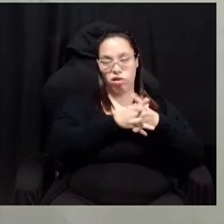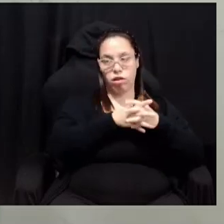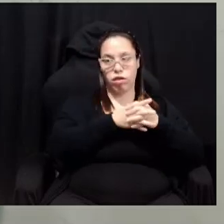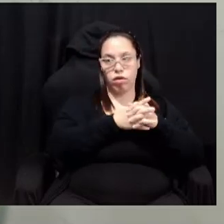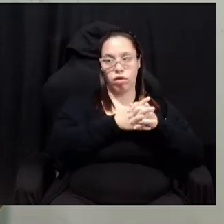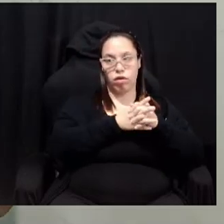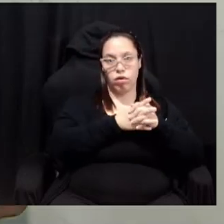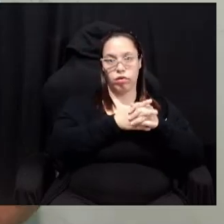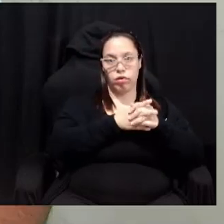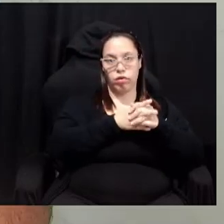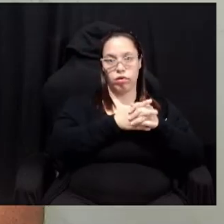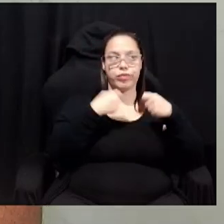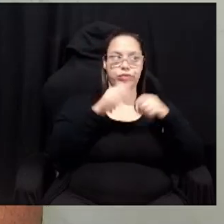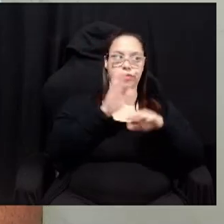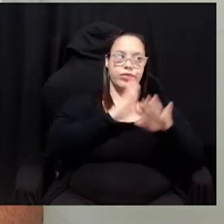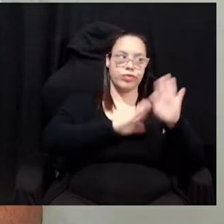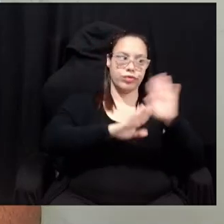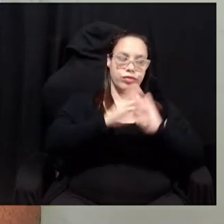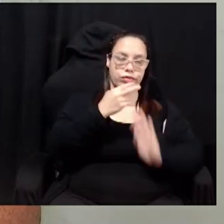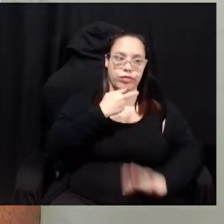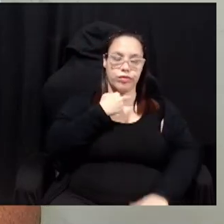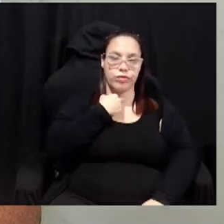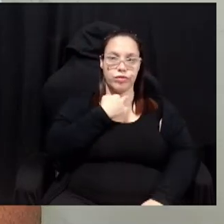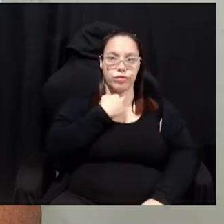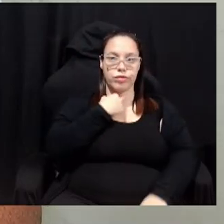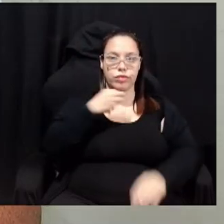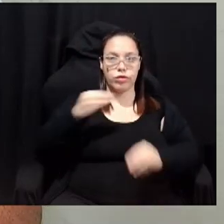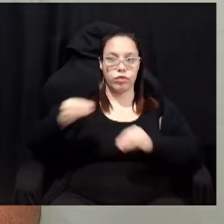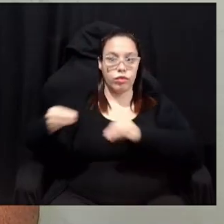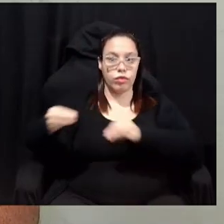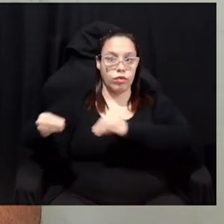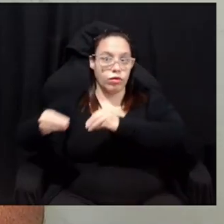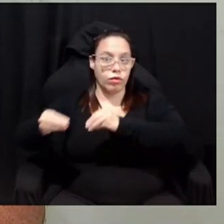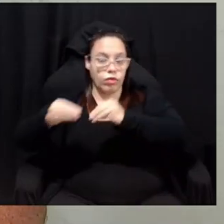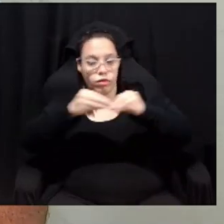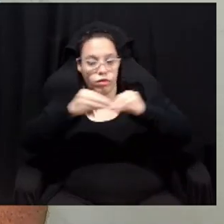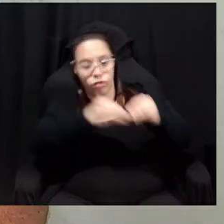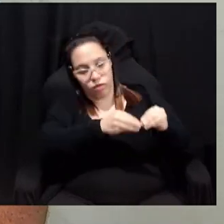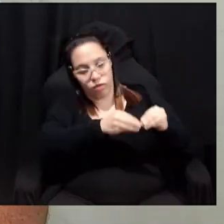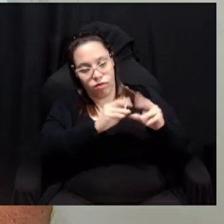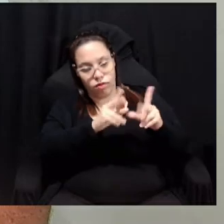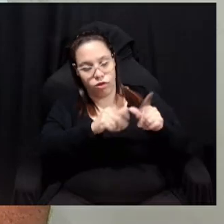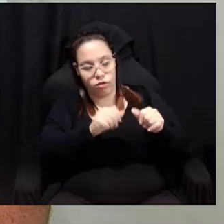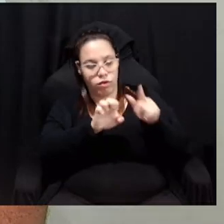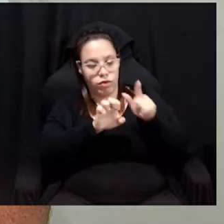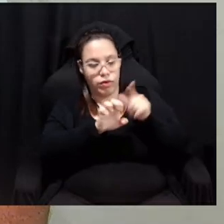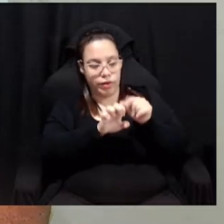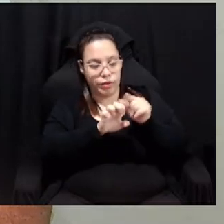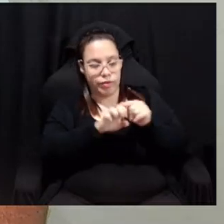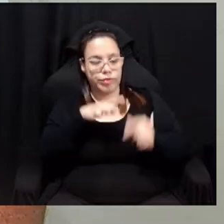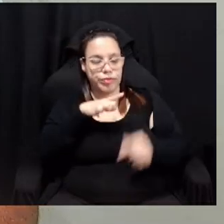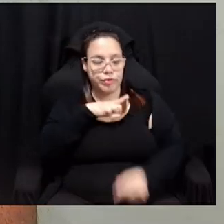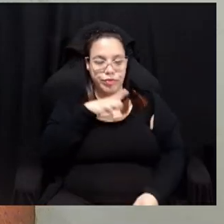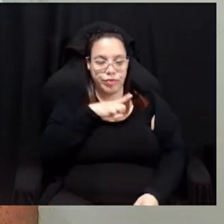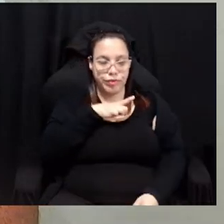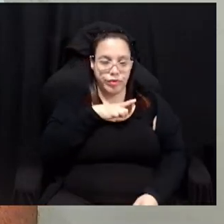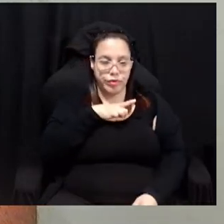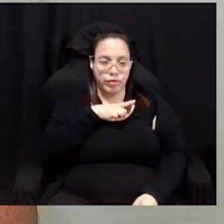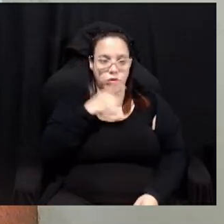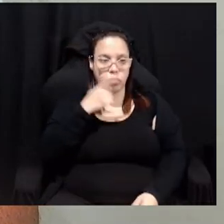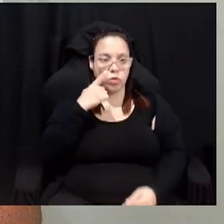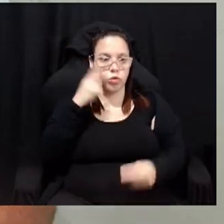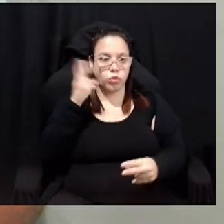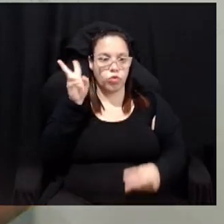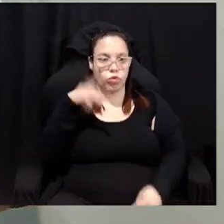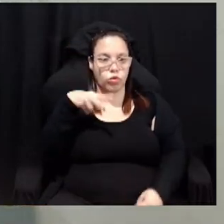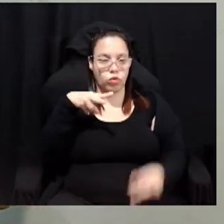tenho que tomar cuidado porque eu não posso transferir toda a responsabilidade para ela, porque o empreendedor ele tem que estar olho no olho, que a gente fala do